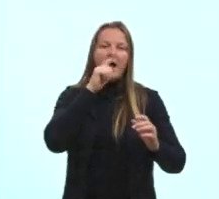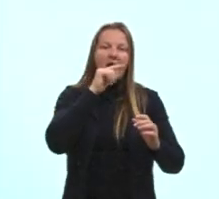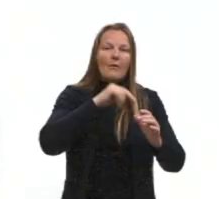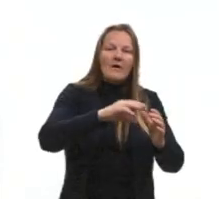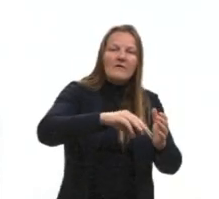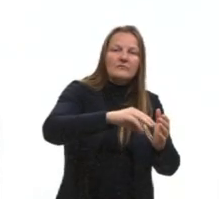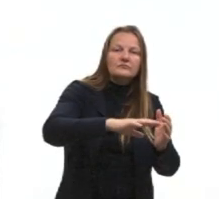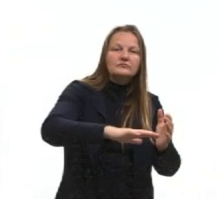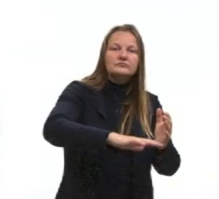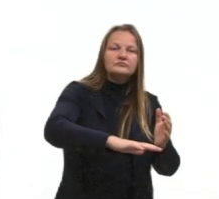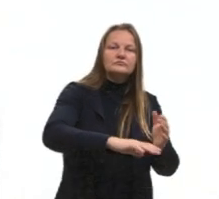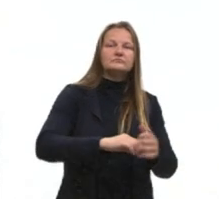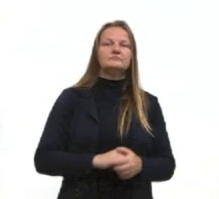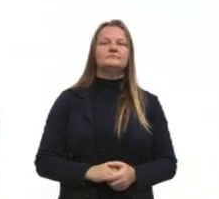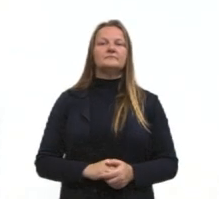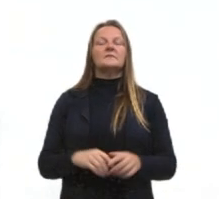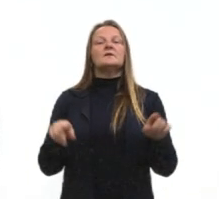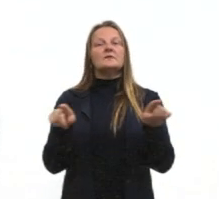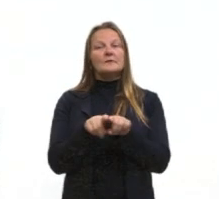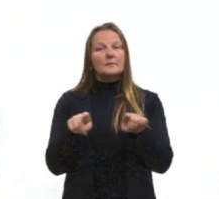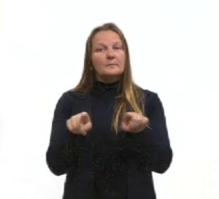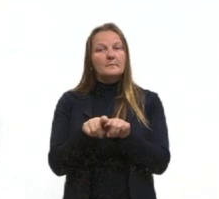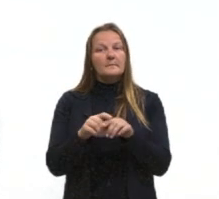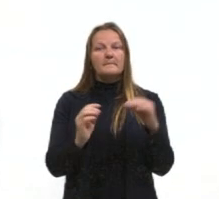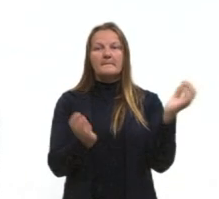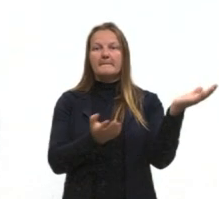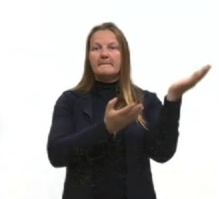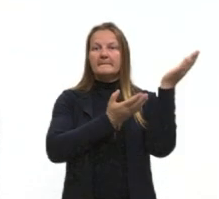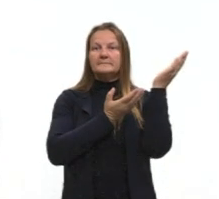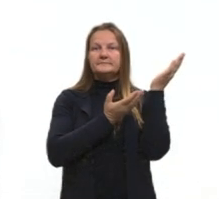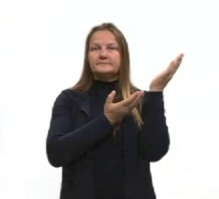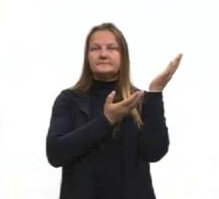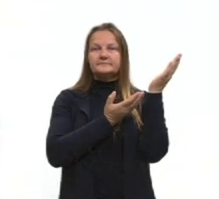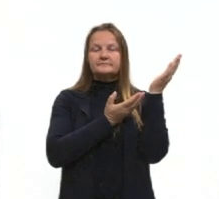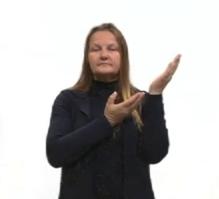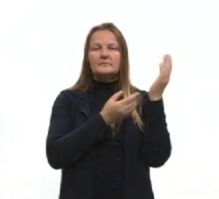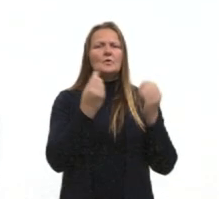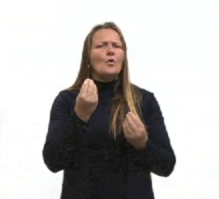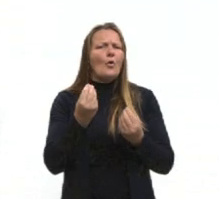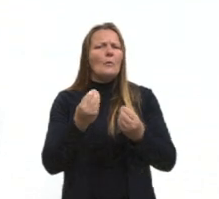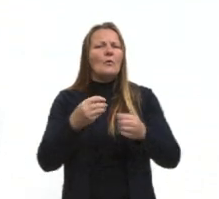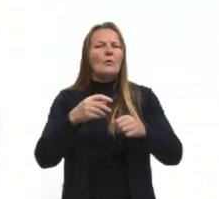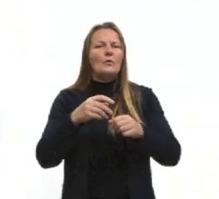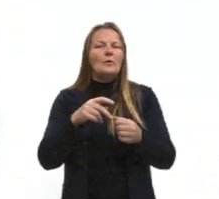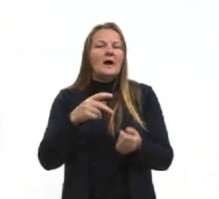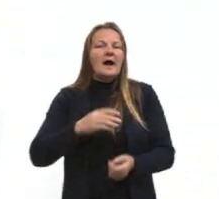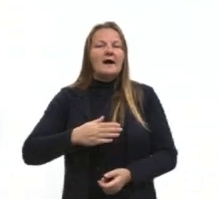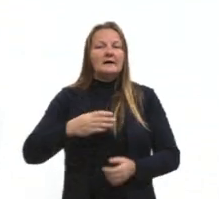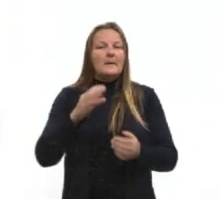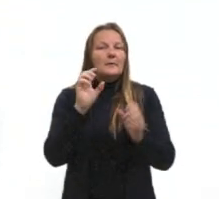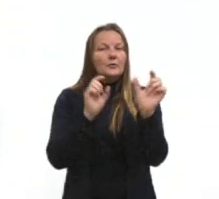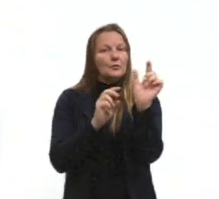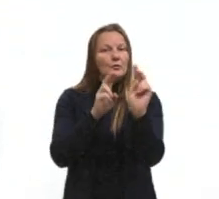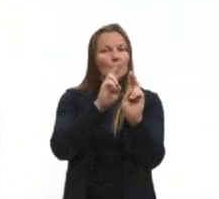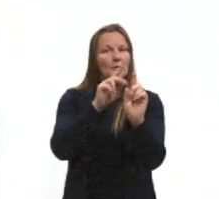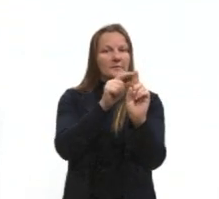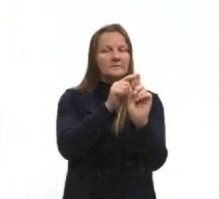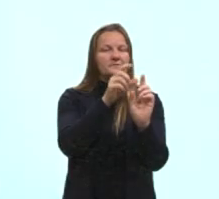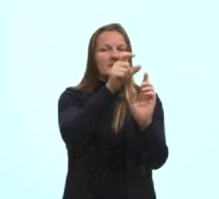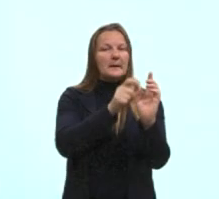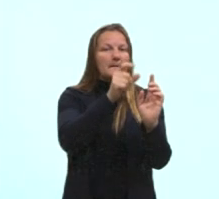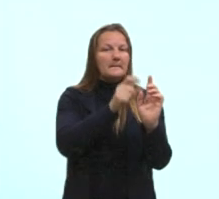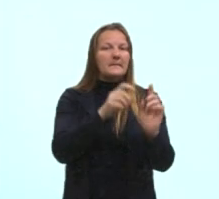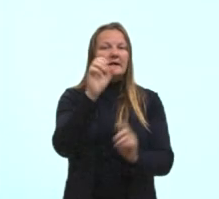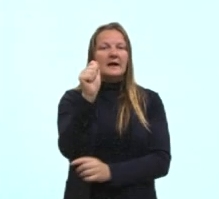outra questão e aí entramos na questão do Árabe o árabe tá gurizada como mostra o mapa aí para vocês